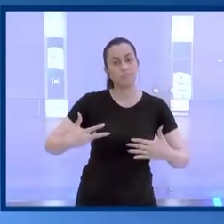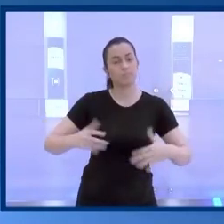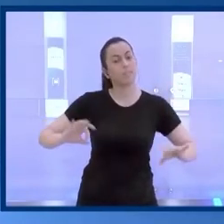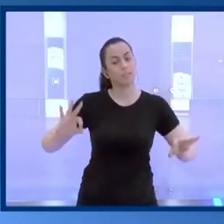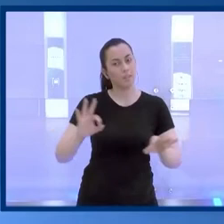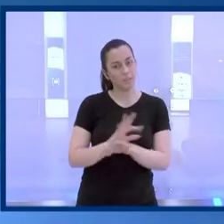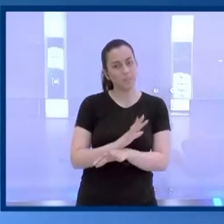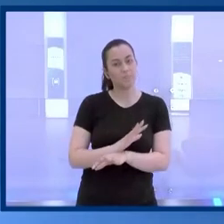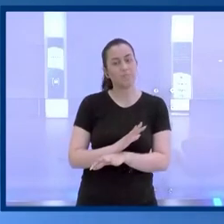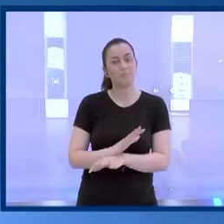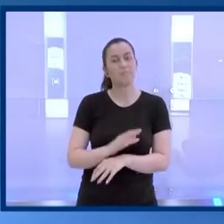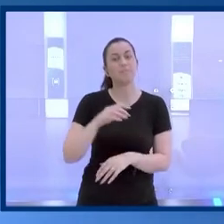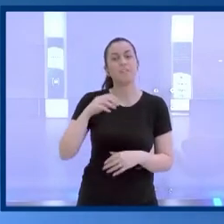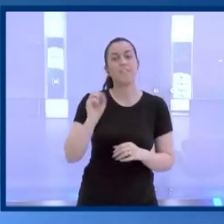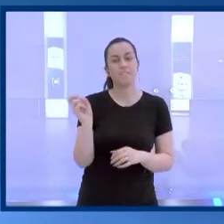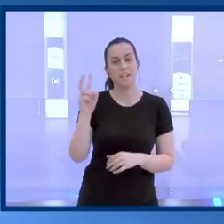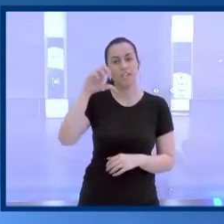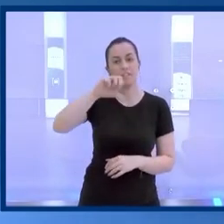valor de